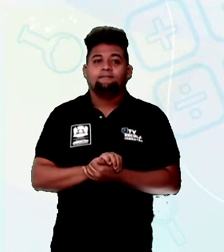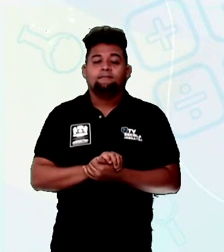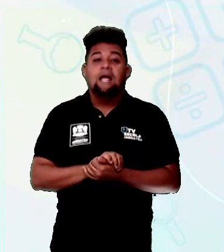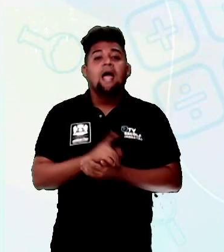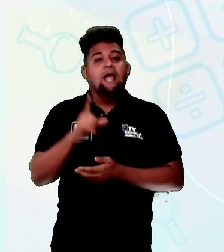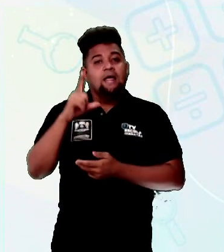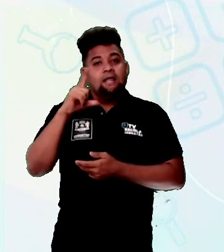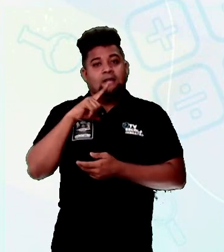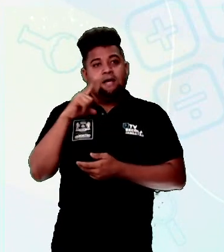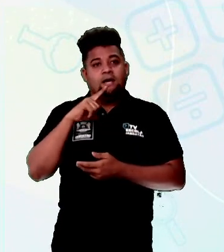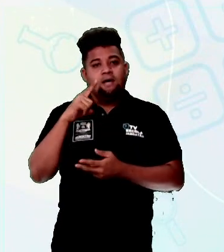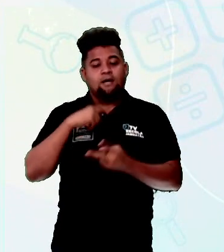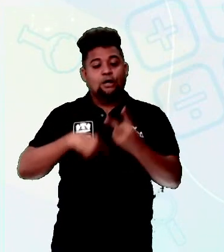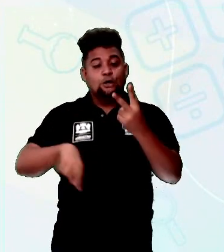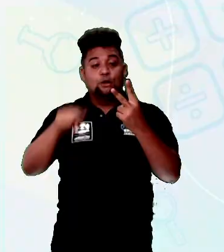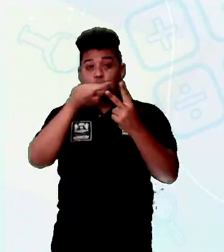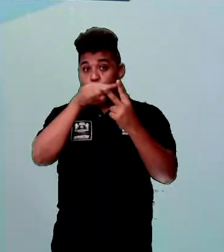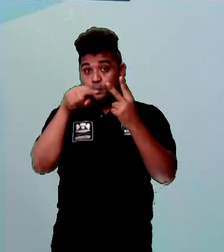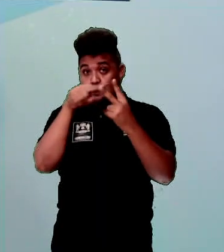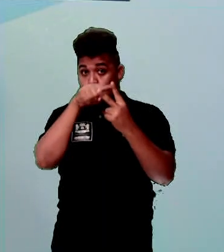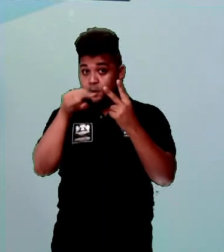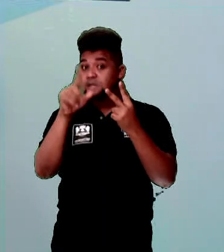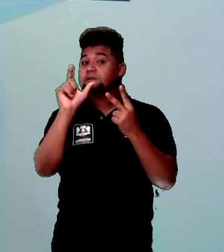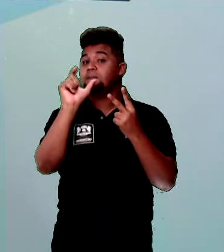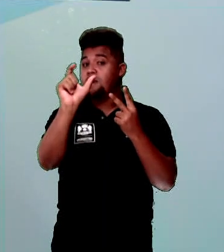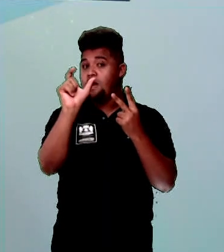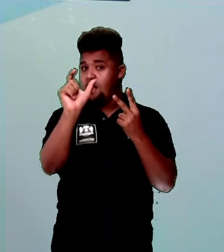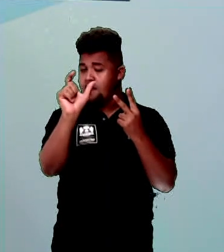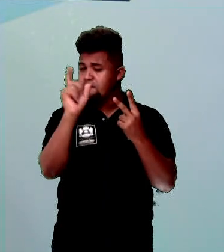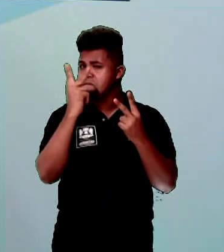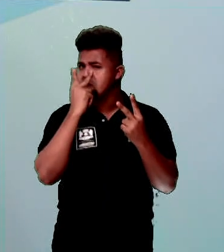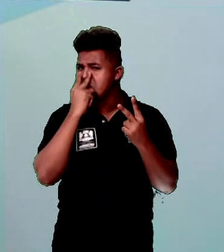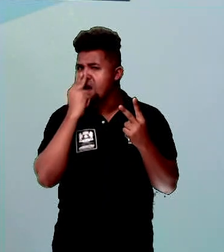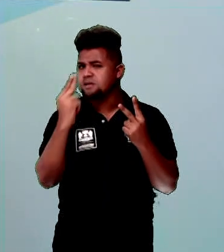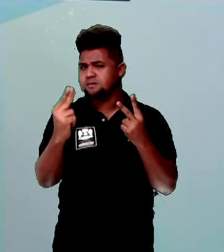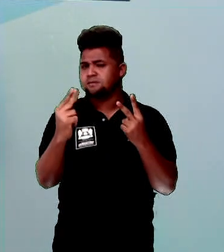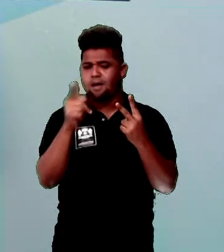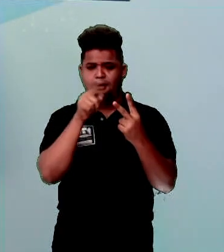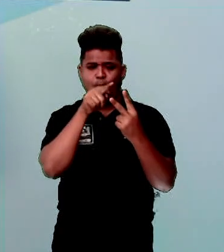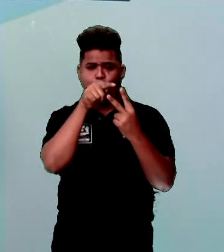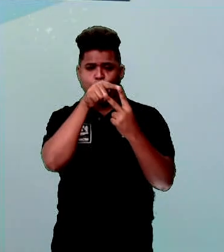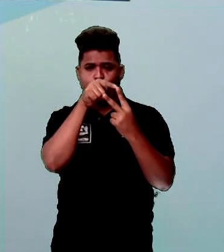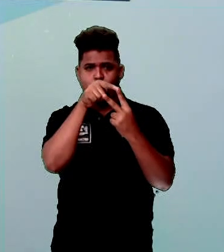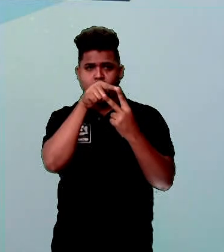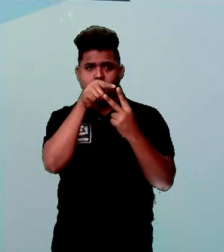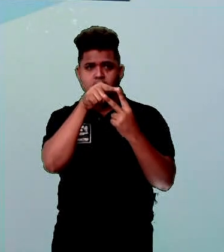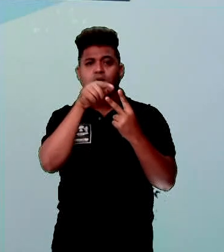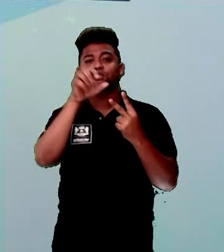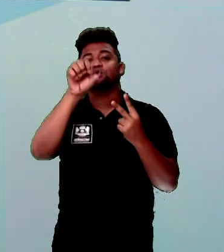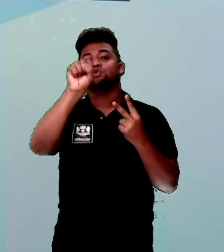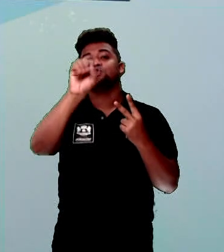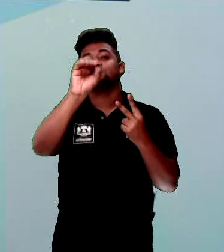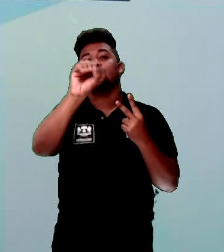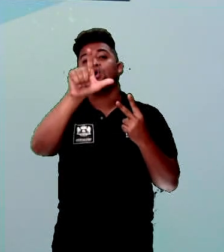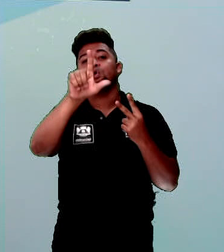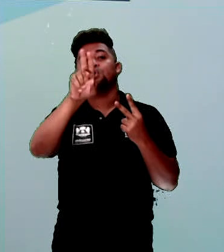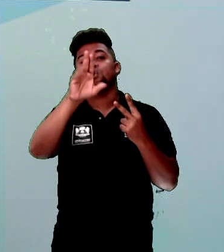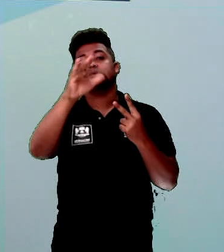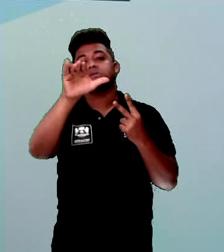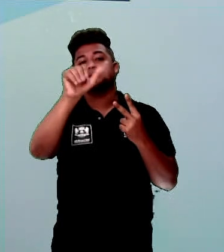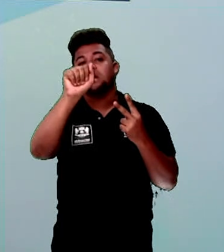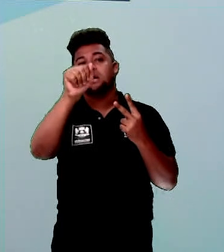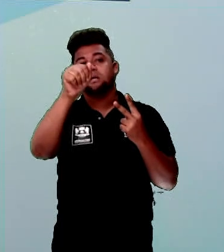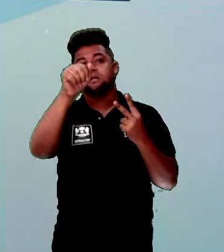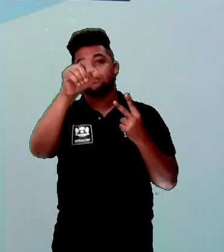Temos também, olha, duas palavras nesse trecho bem parecidas. Uma é a palavra soluçando E a